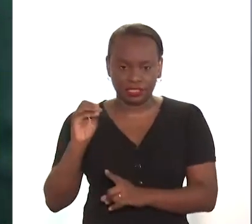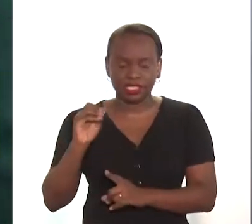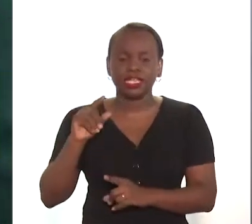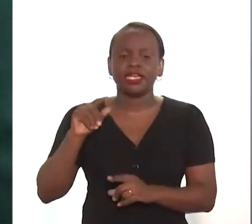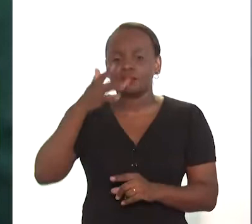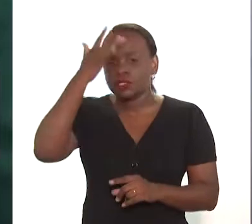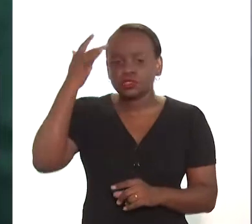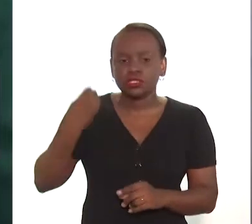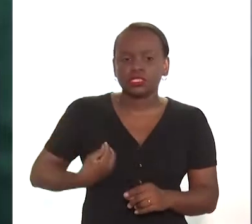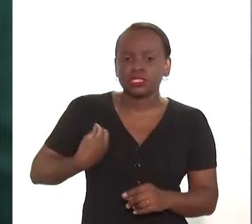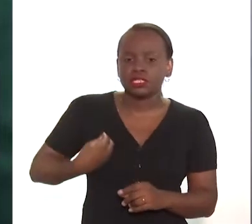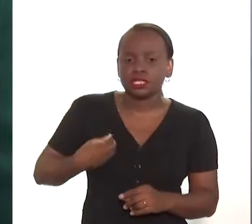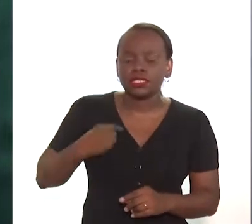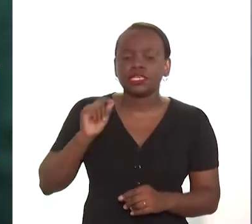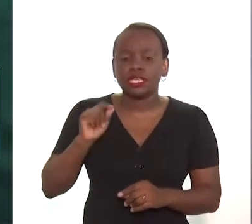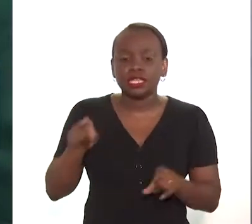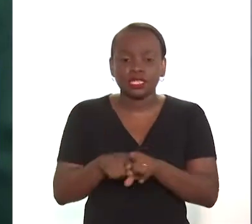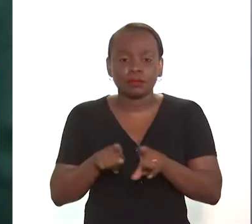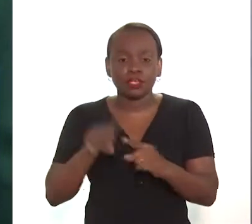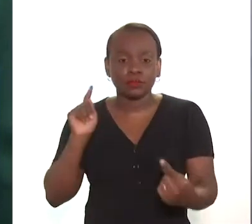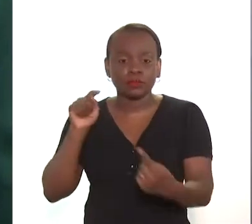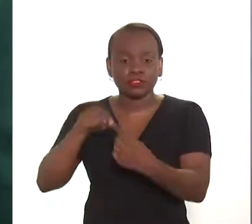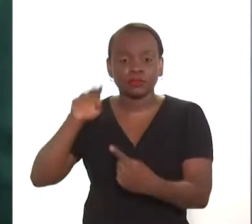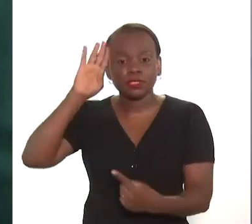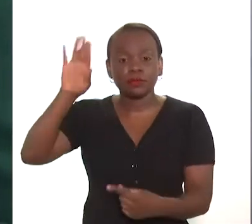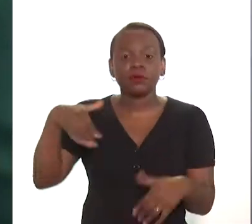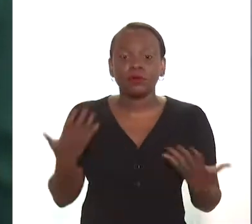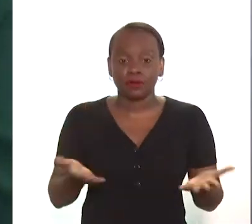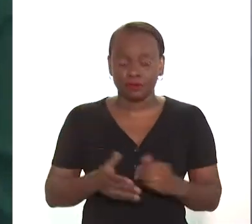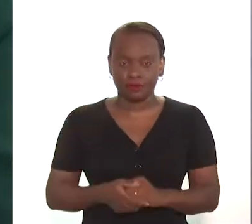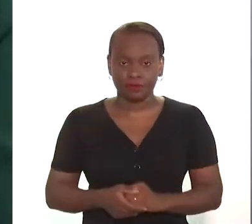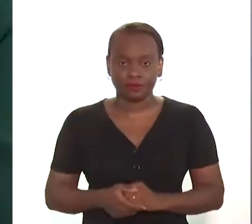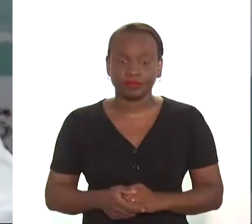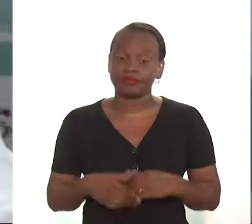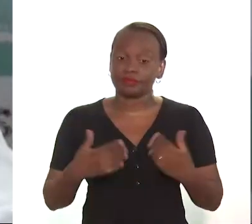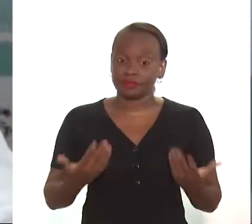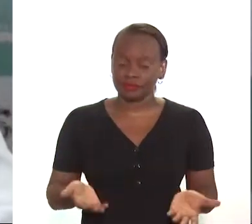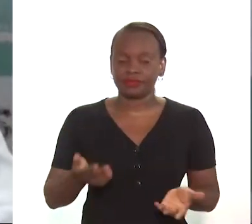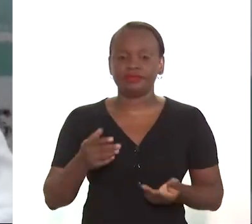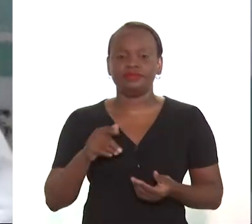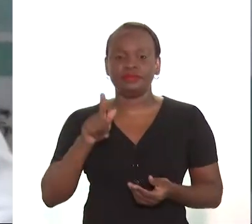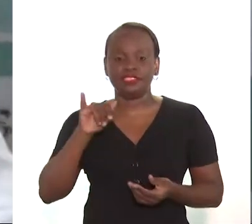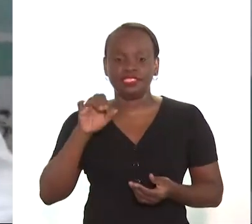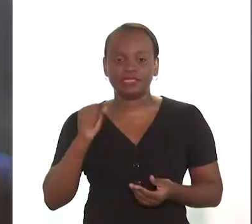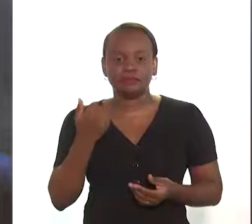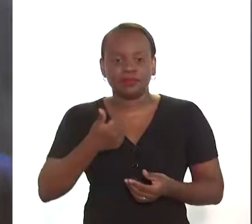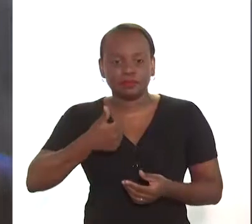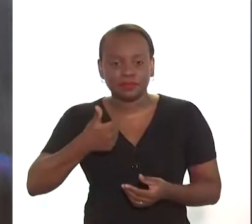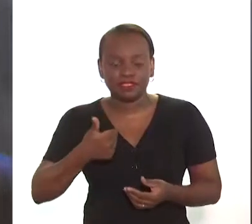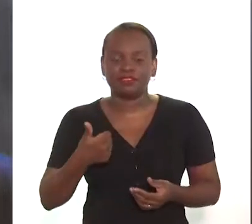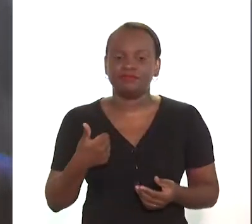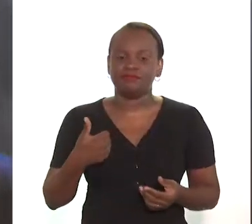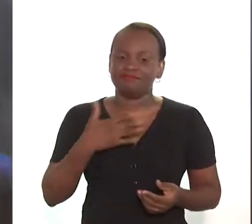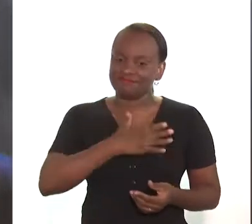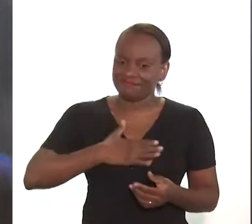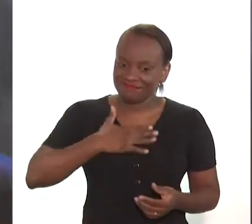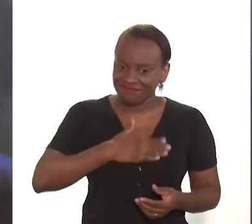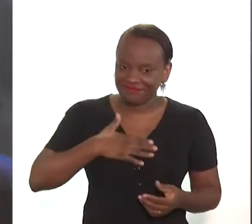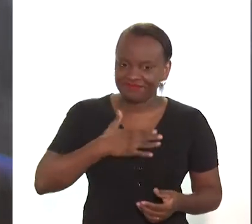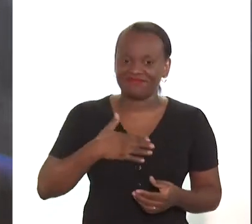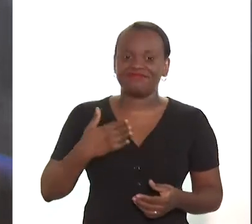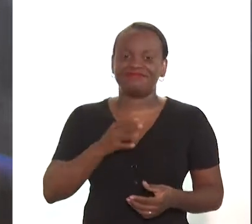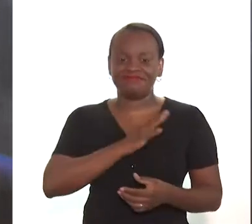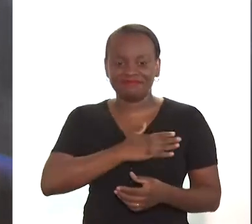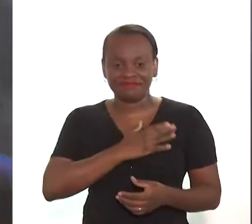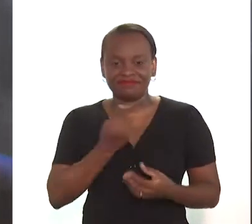Quem participa desse grupo de trabalho e qual o principal objetivo dessa ação? Bom, Geisa, primeiro saudar aqui nosso